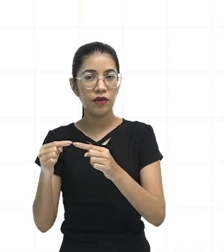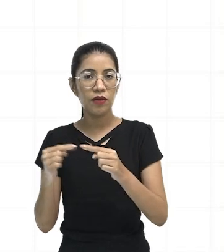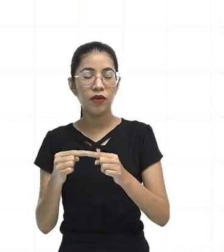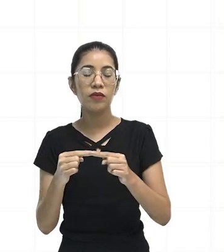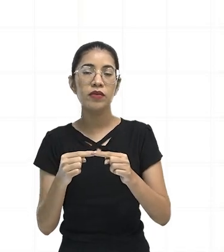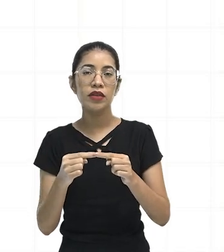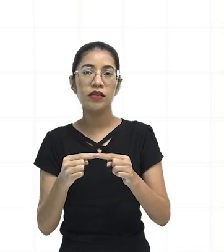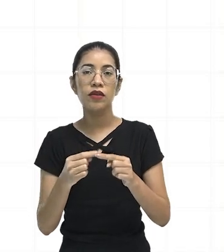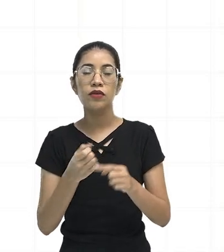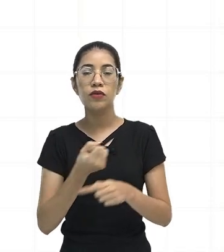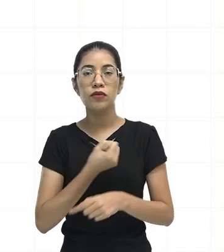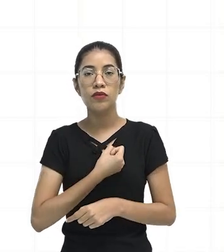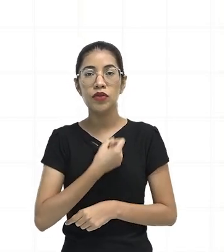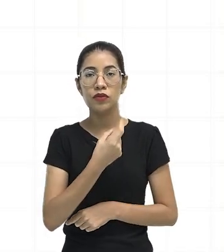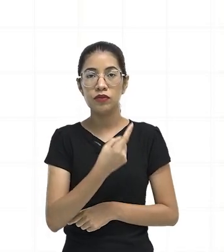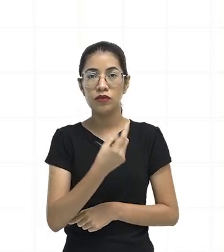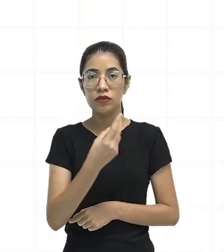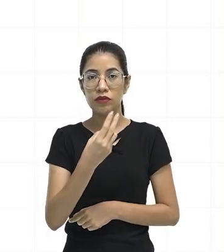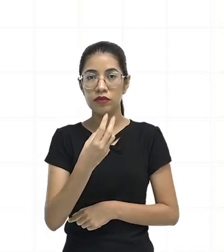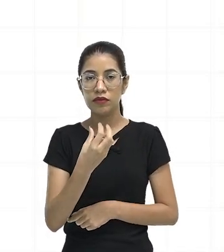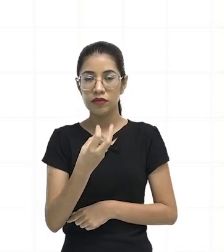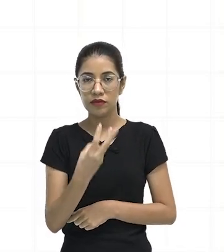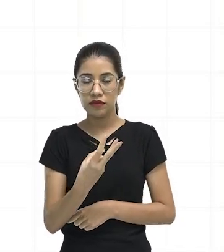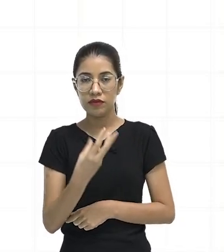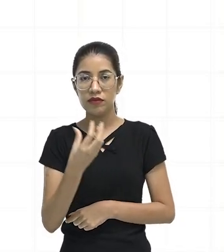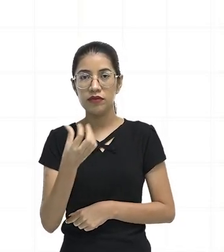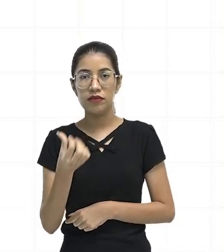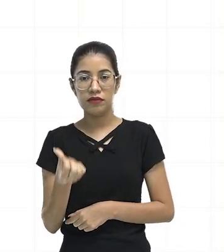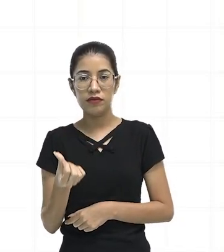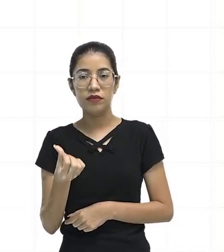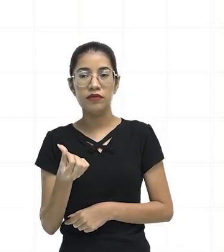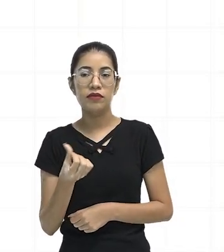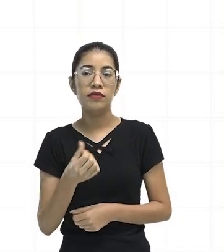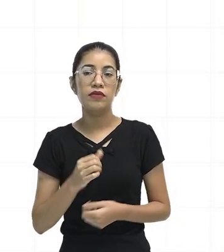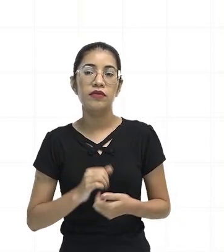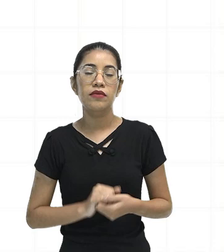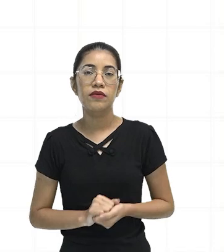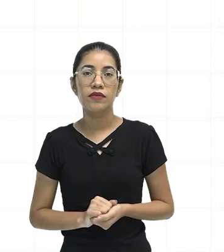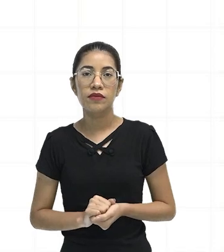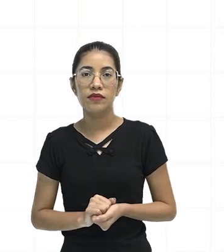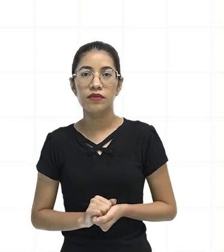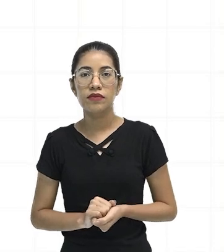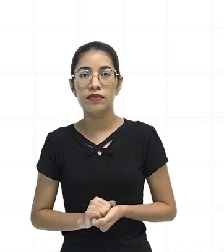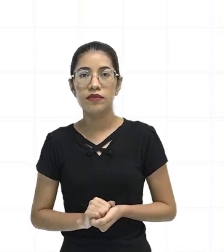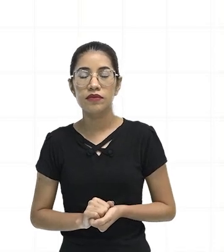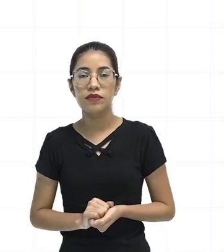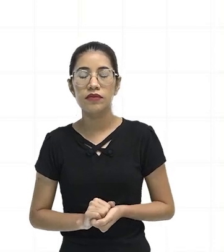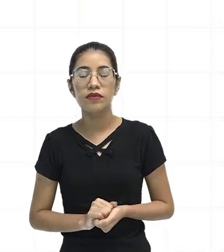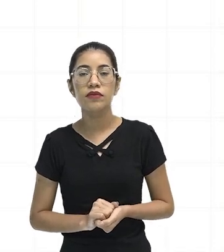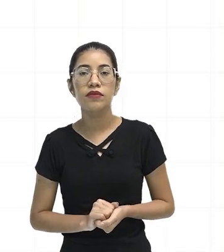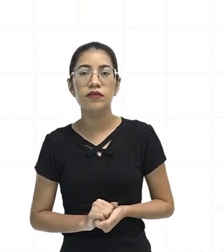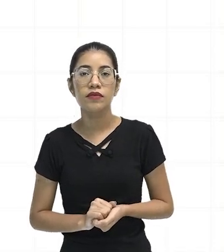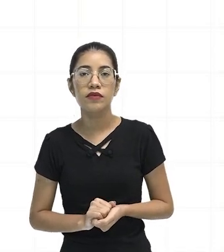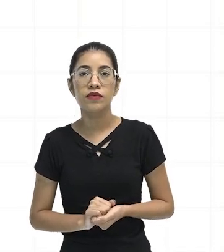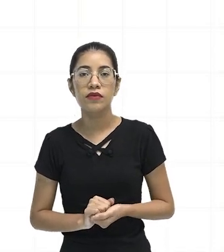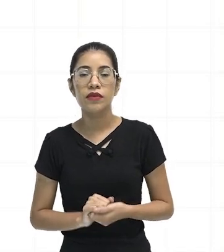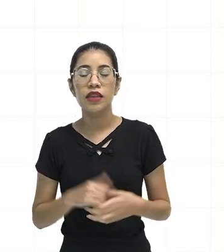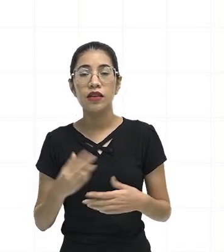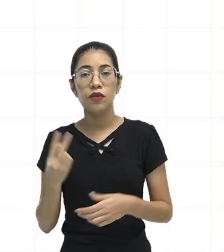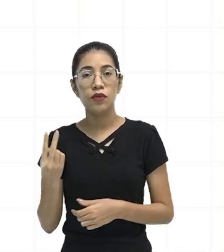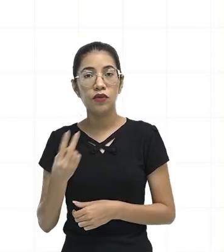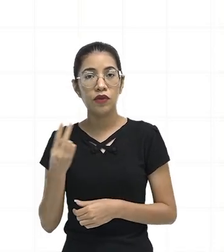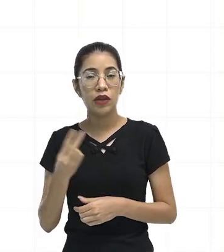aos números 1, 3 e 6. Então, vou colocar bem aqui. Então, o valor do